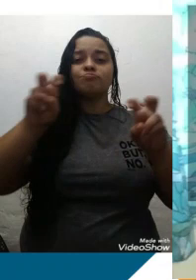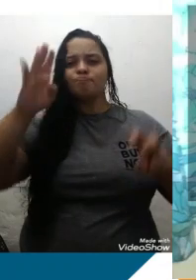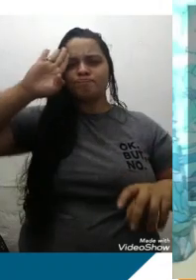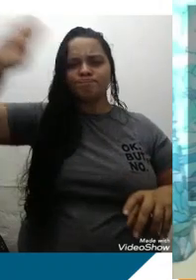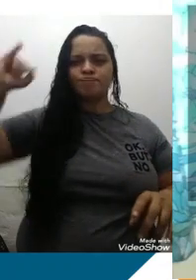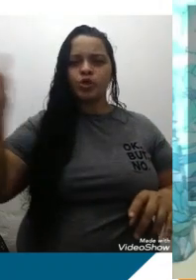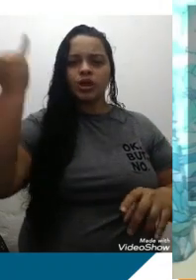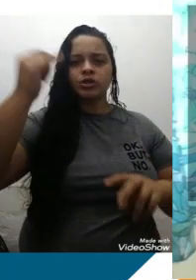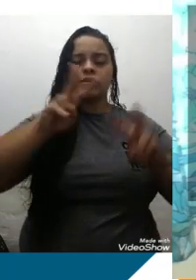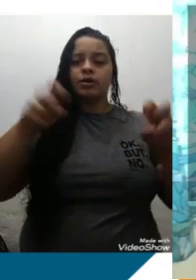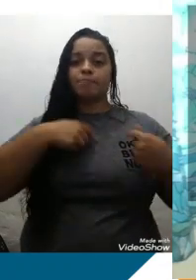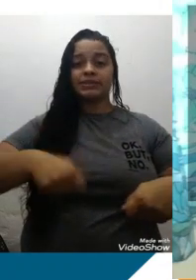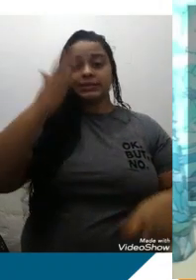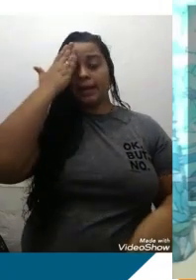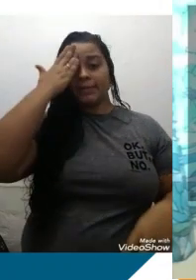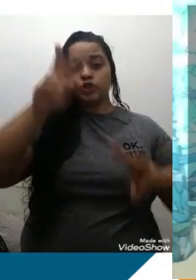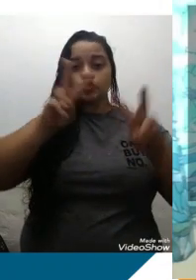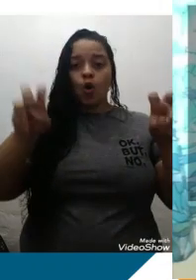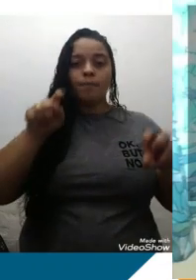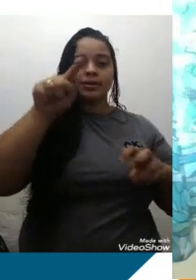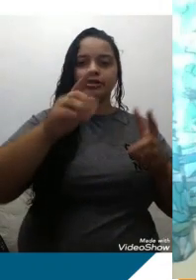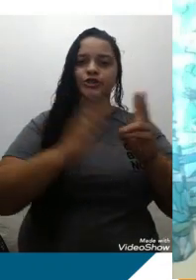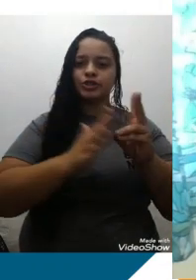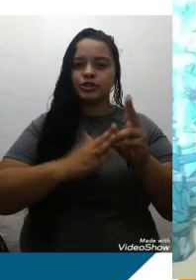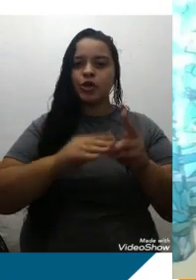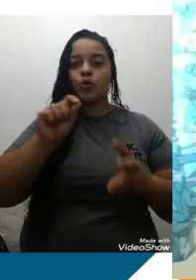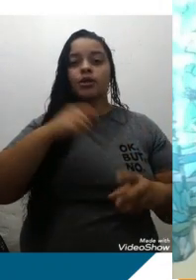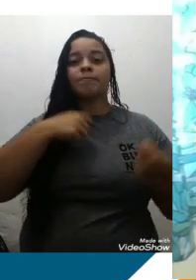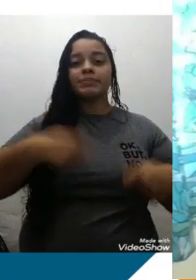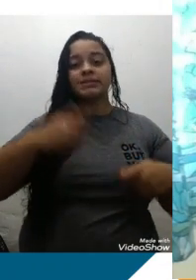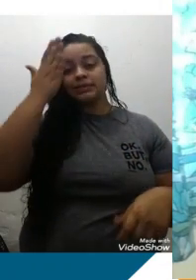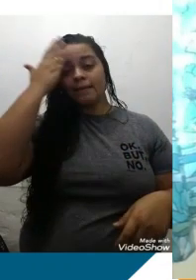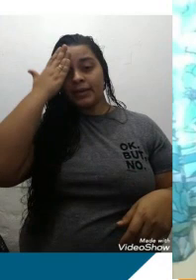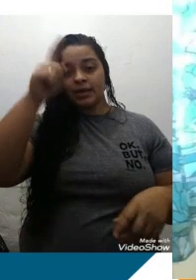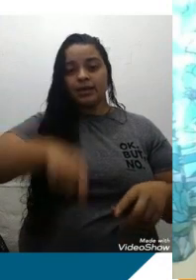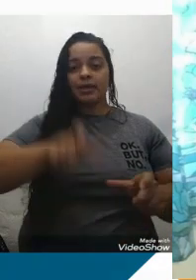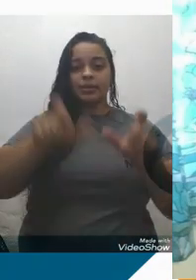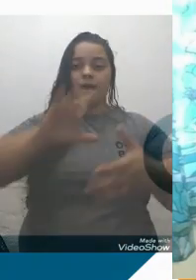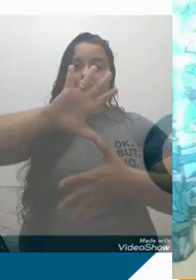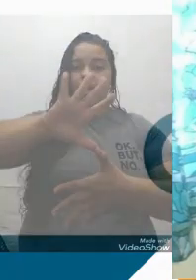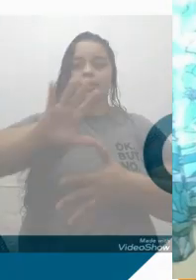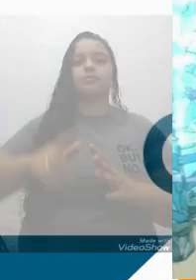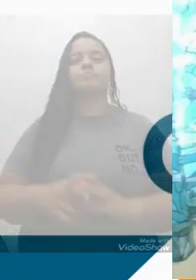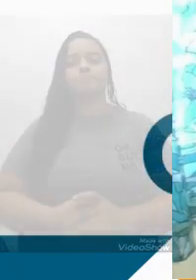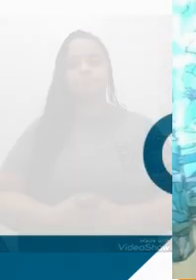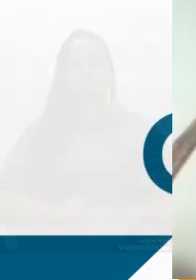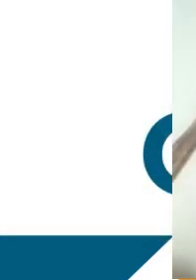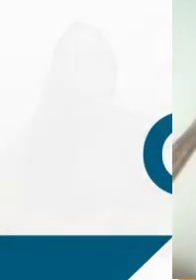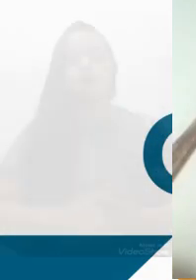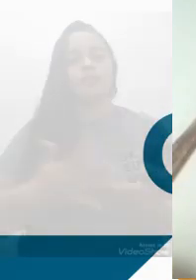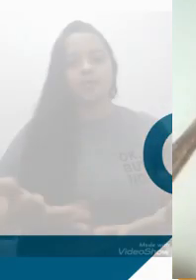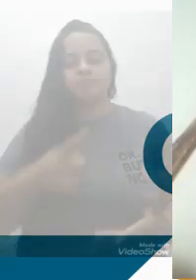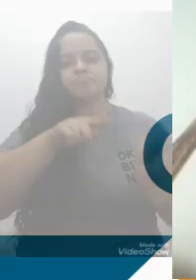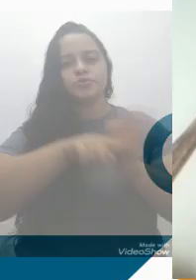fundamental que a gente saiba sobre elas? Que tipo de ideias a gente tem que ter sobre esses povos americanos? A